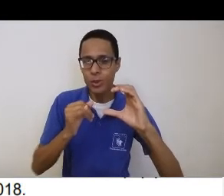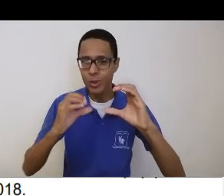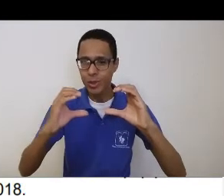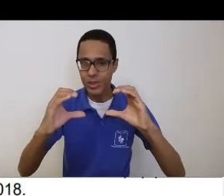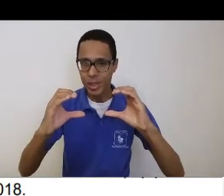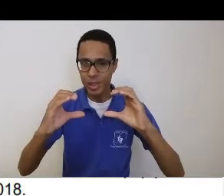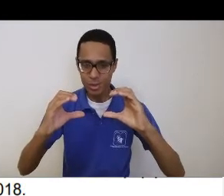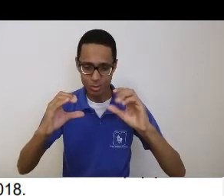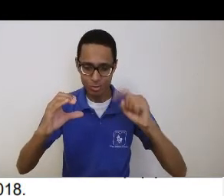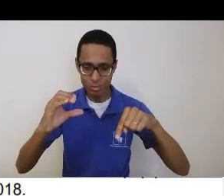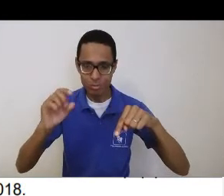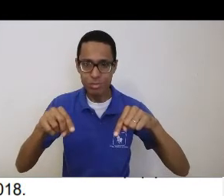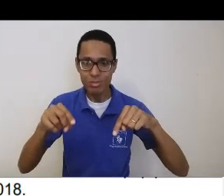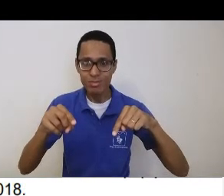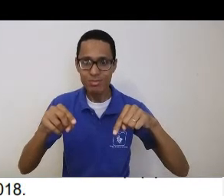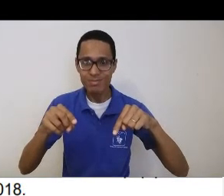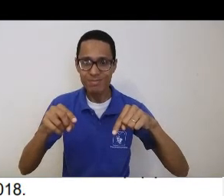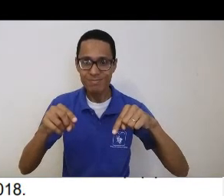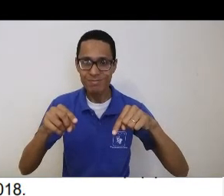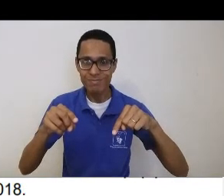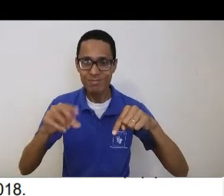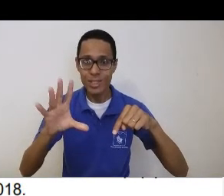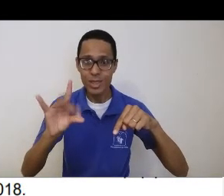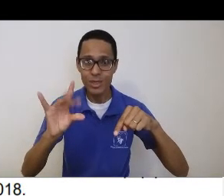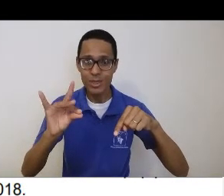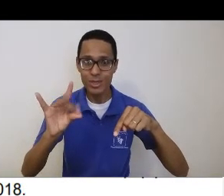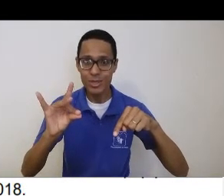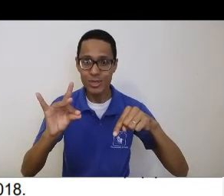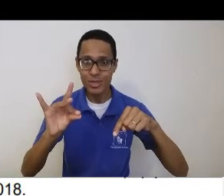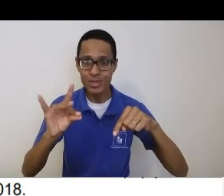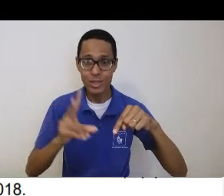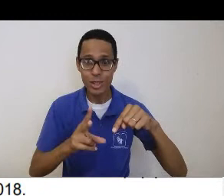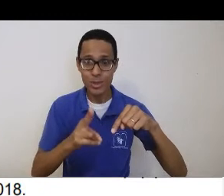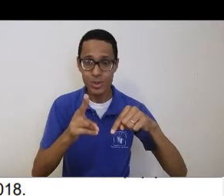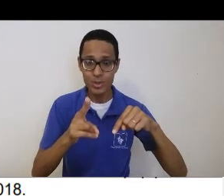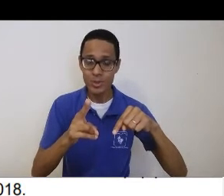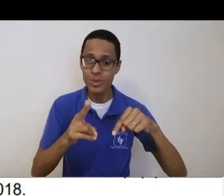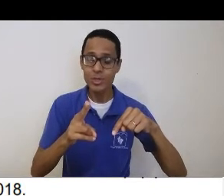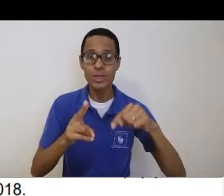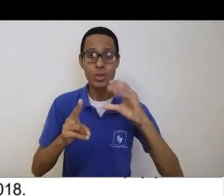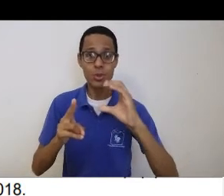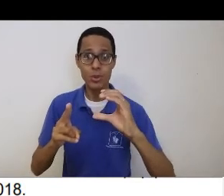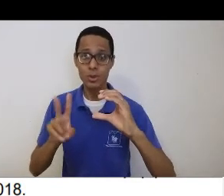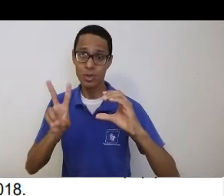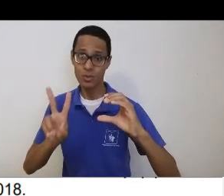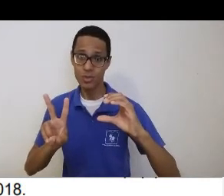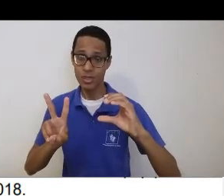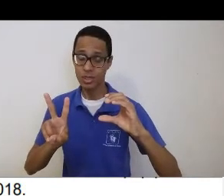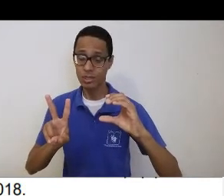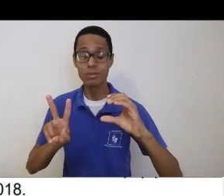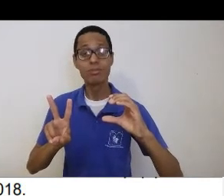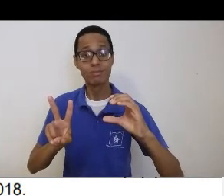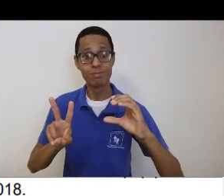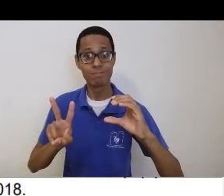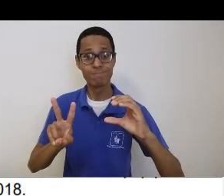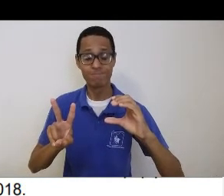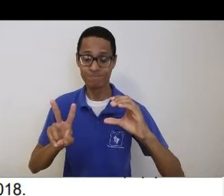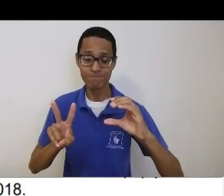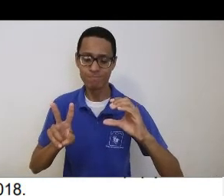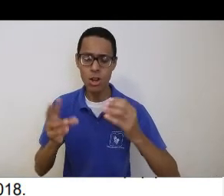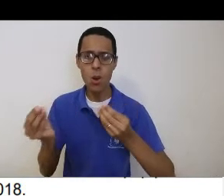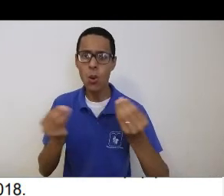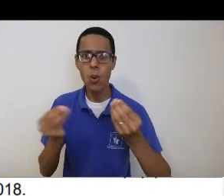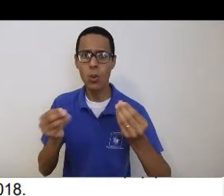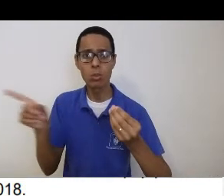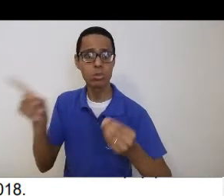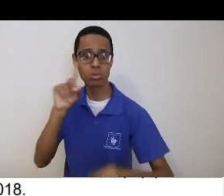você dê um Ctrl C e um Ctrl V para que você acesse a sua aula ao invés de digitar. Como que eu